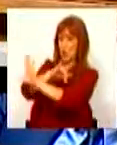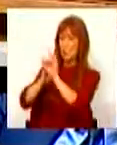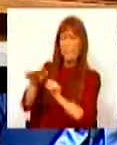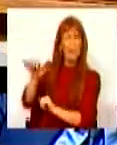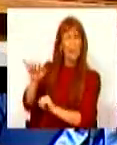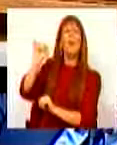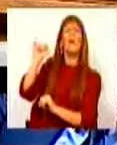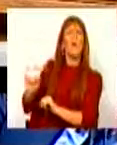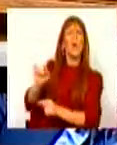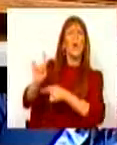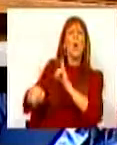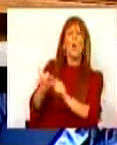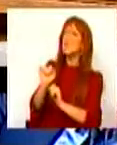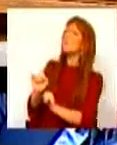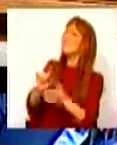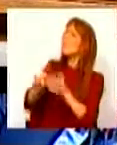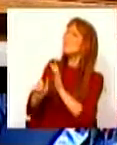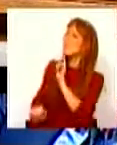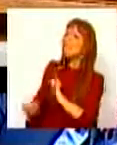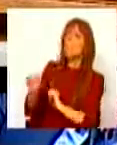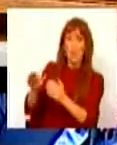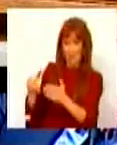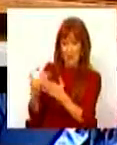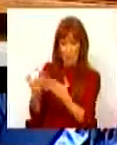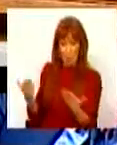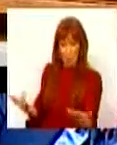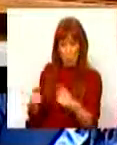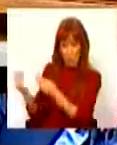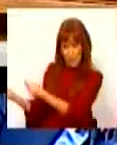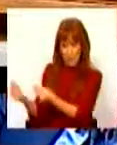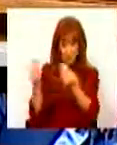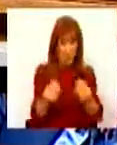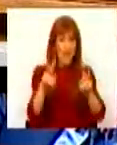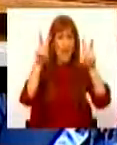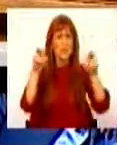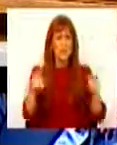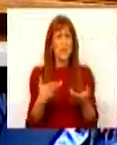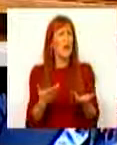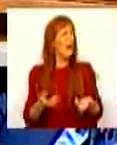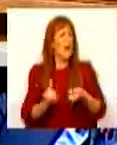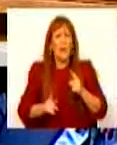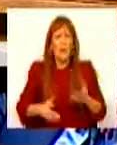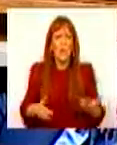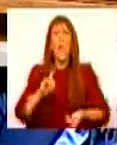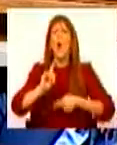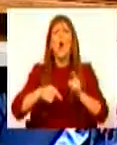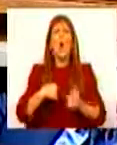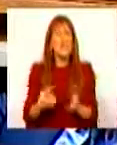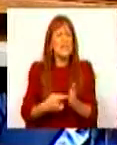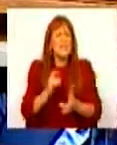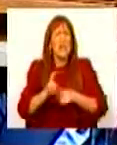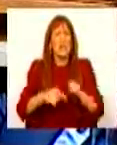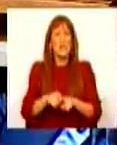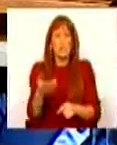ponto de vista daquilo que é o vosso projeto e que vos leva hoje a trazer aqui este assunto à atualidade? Qual é a